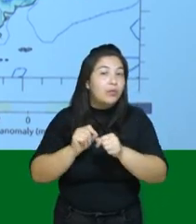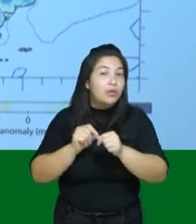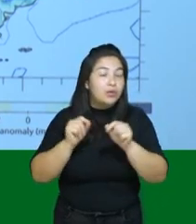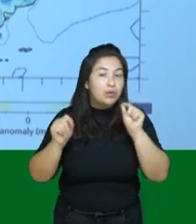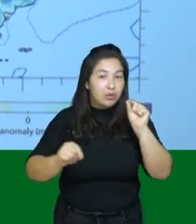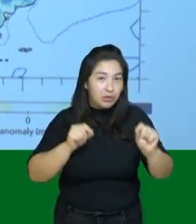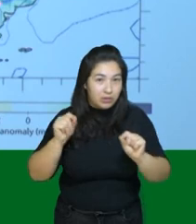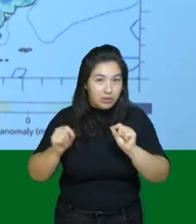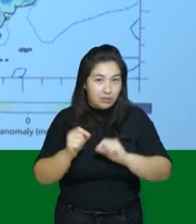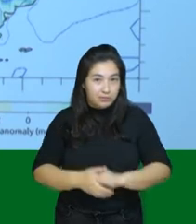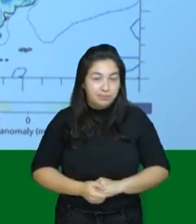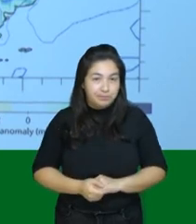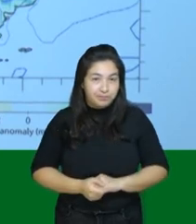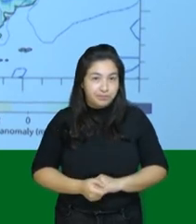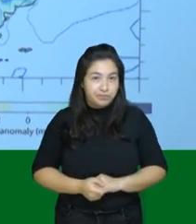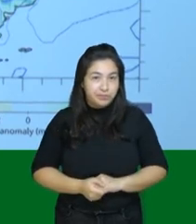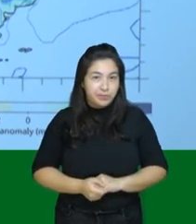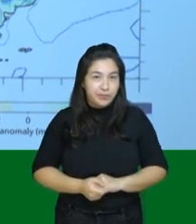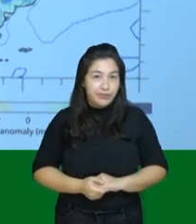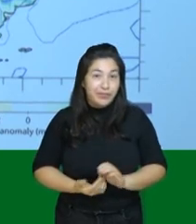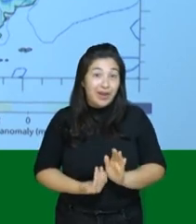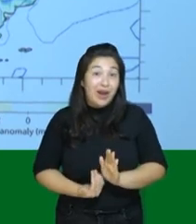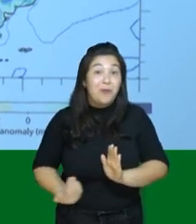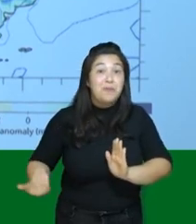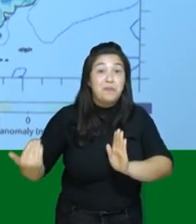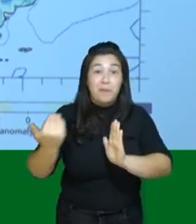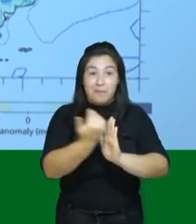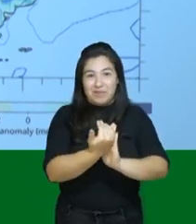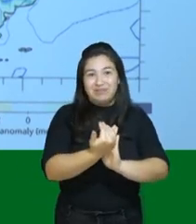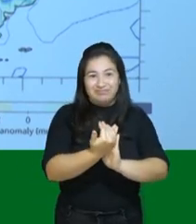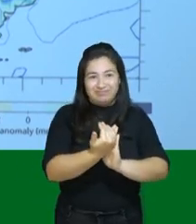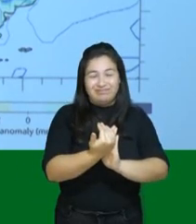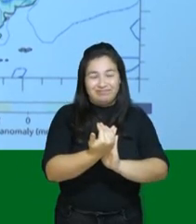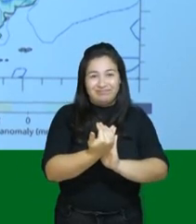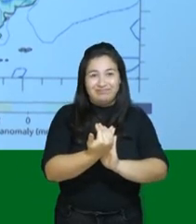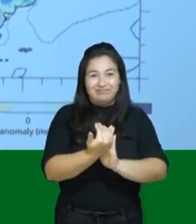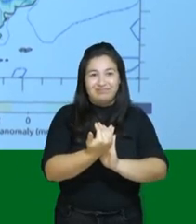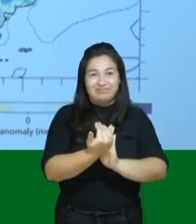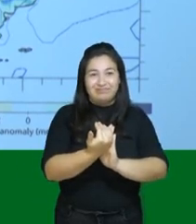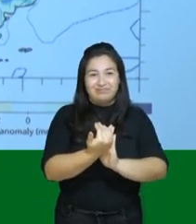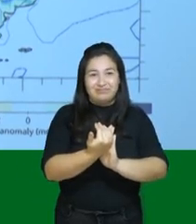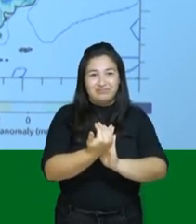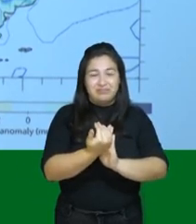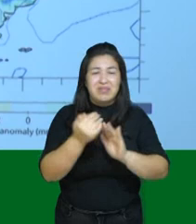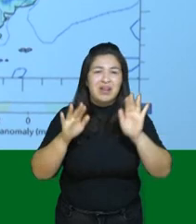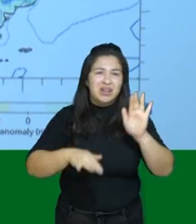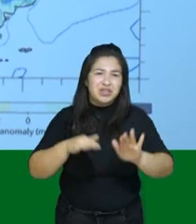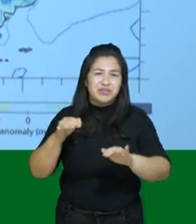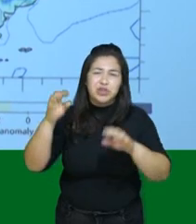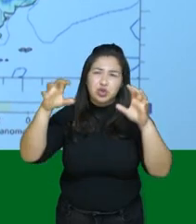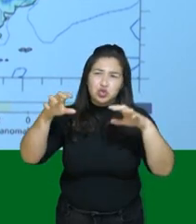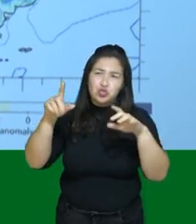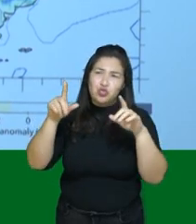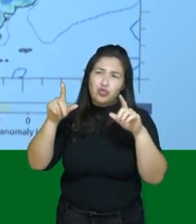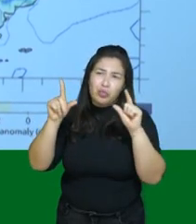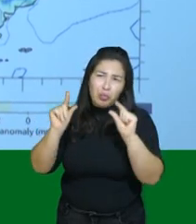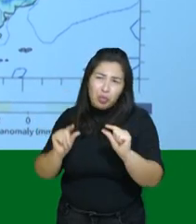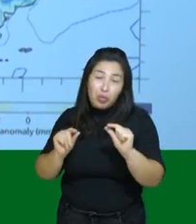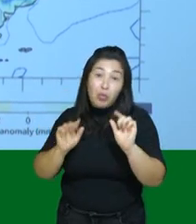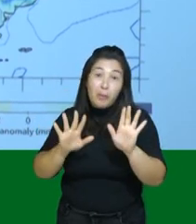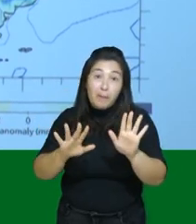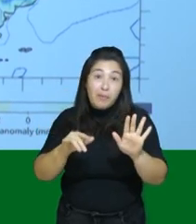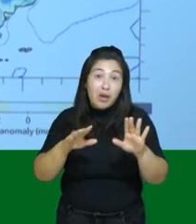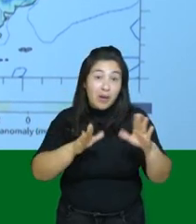fazem? Ela faz, né? Ela intensifica isso, certo? Mas o que eu quero trazer aqui é que isso a gente já sabia,